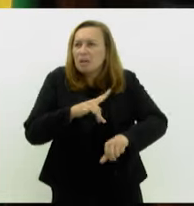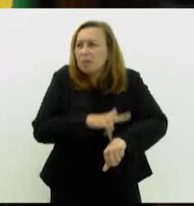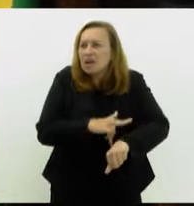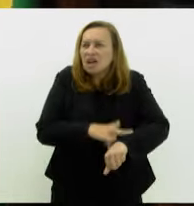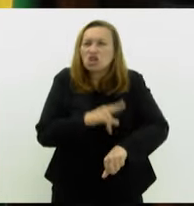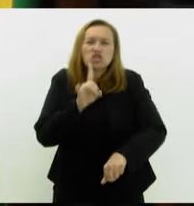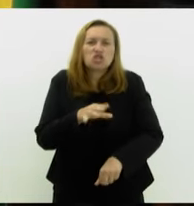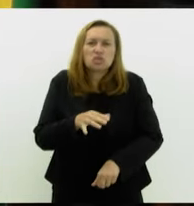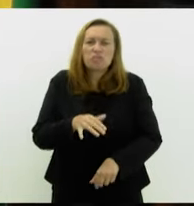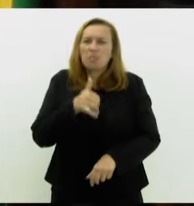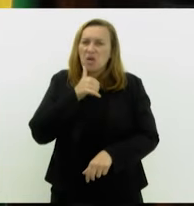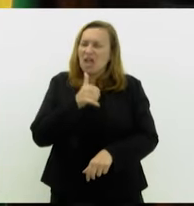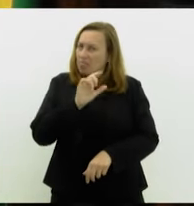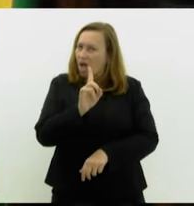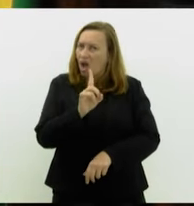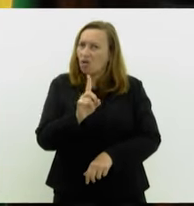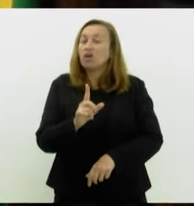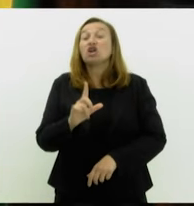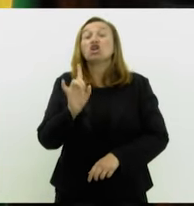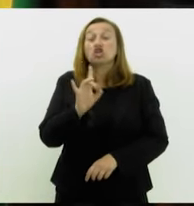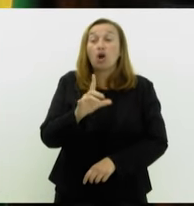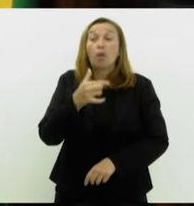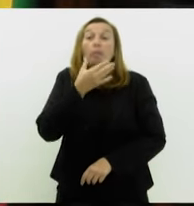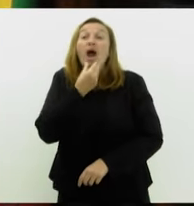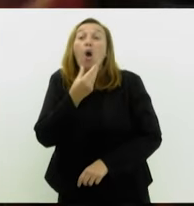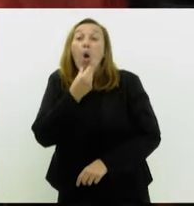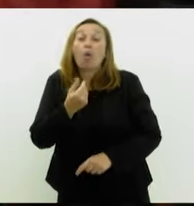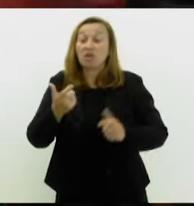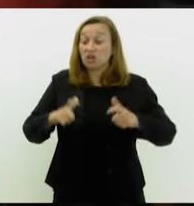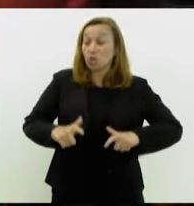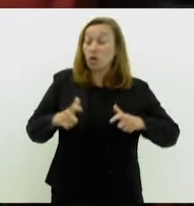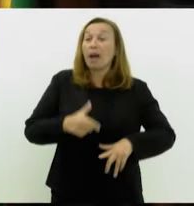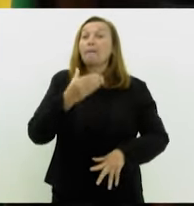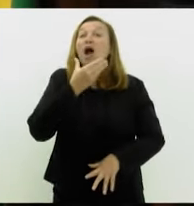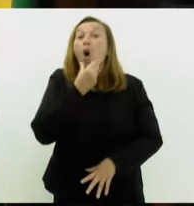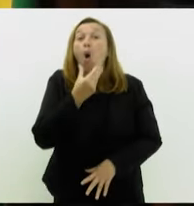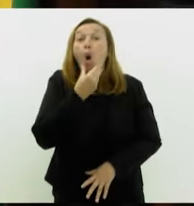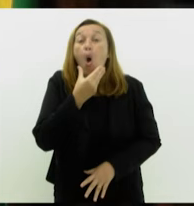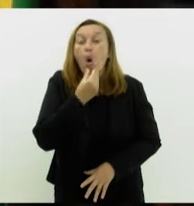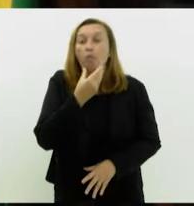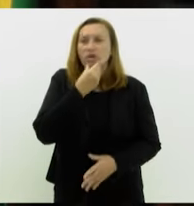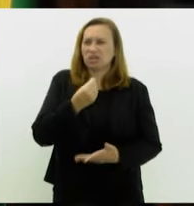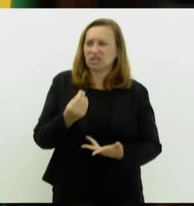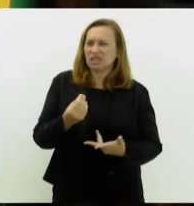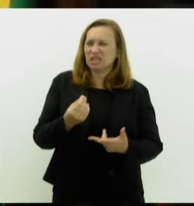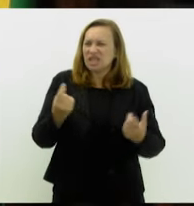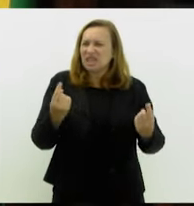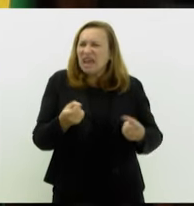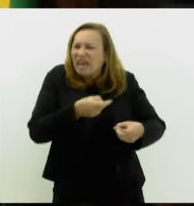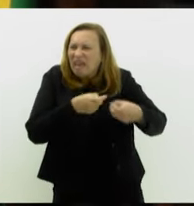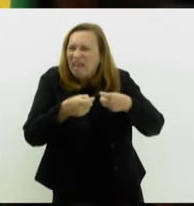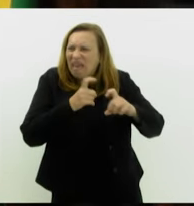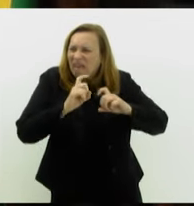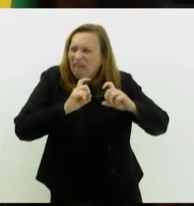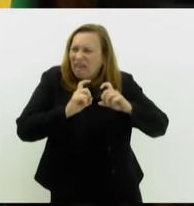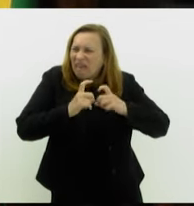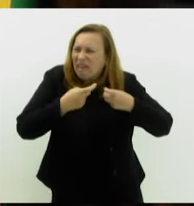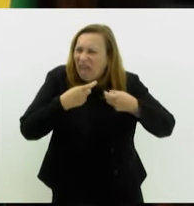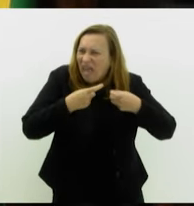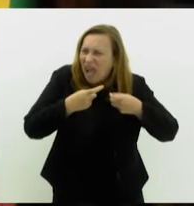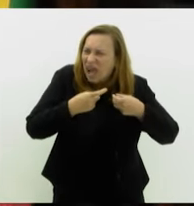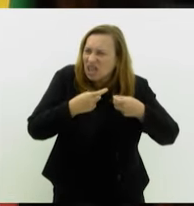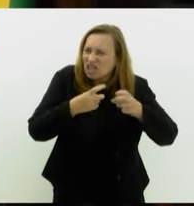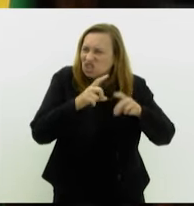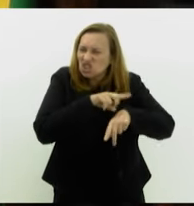que esse espaço aqui é um espaço masculino é guerra de gênero não já falamos aqui que não é